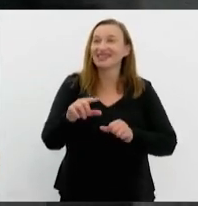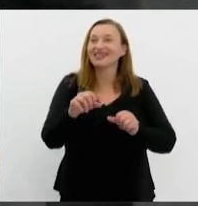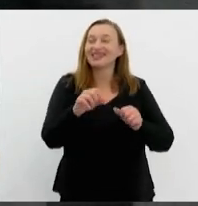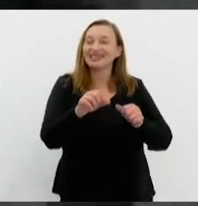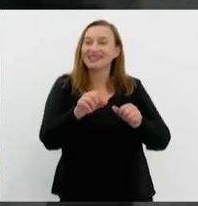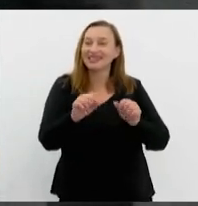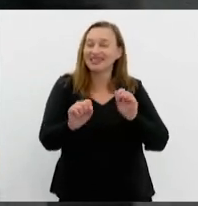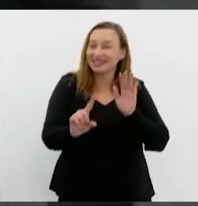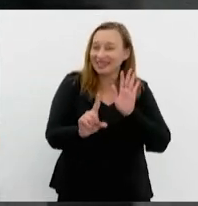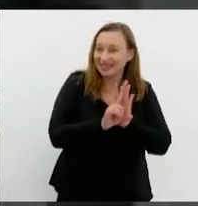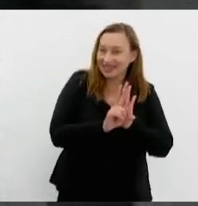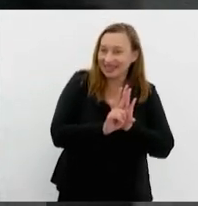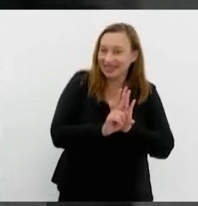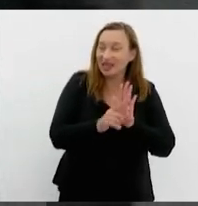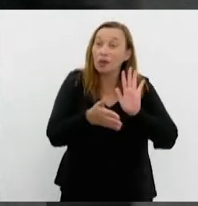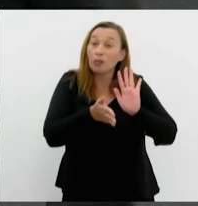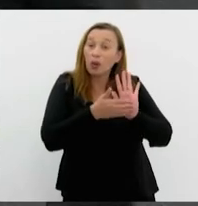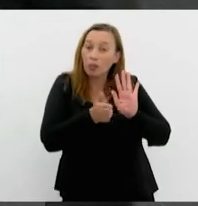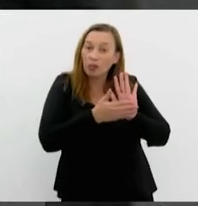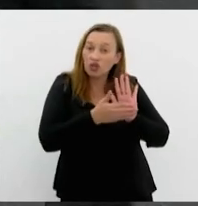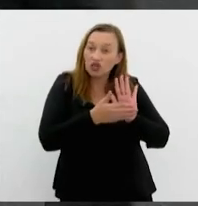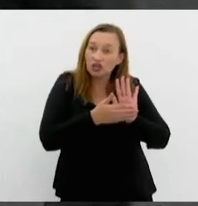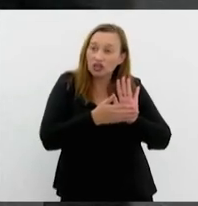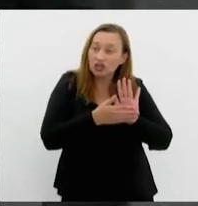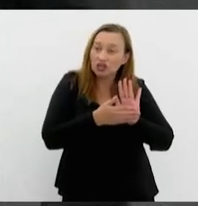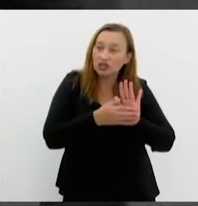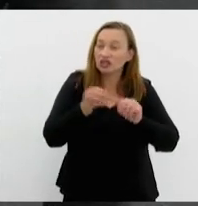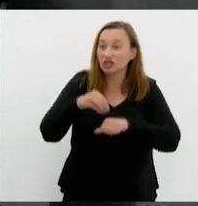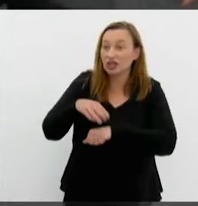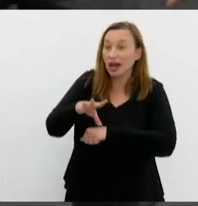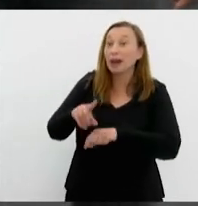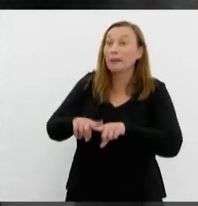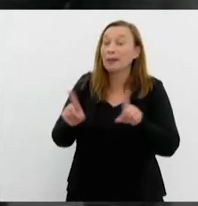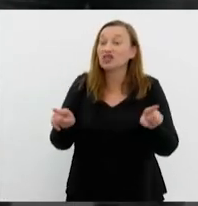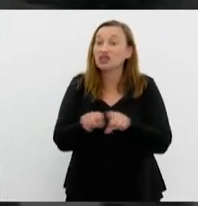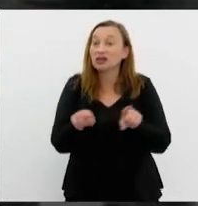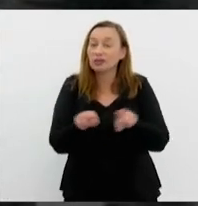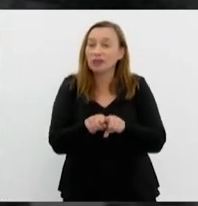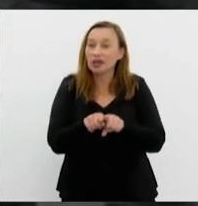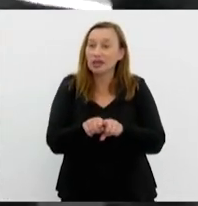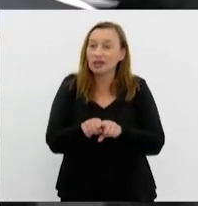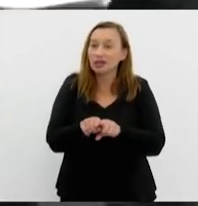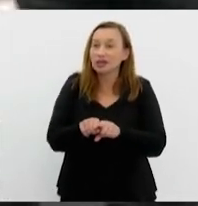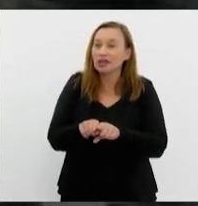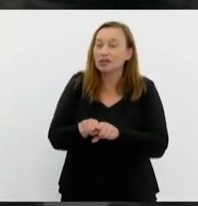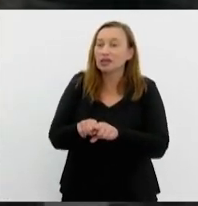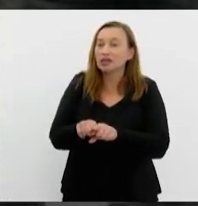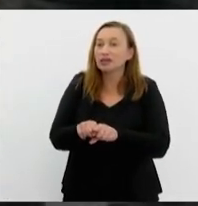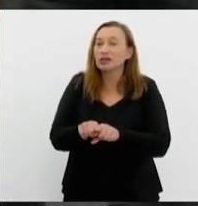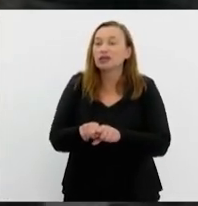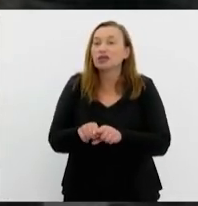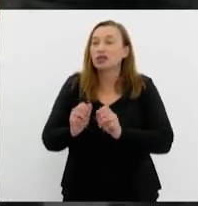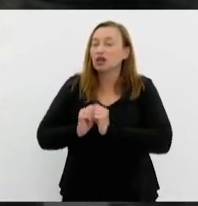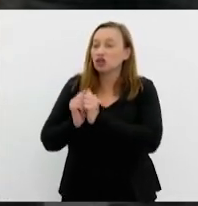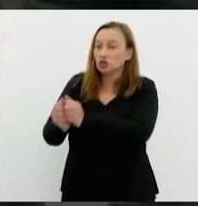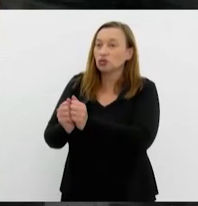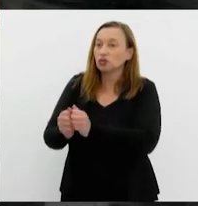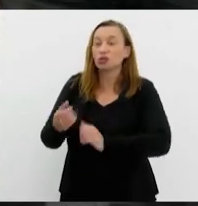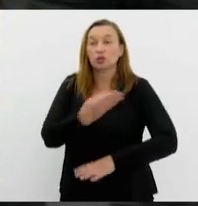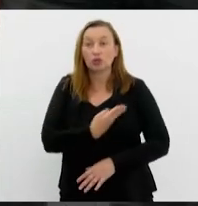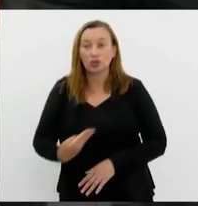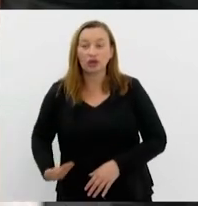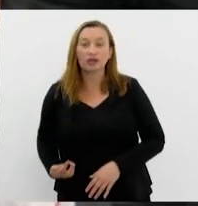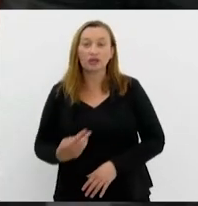não só de propor, de indicar, mas também de nós buscarmos esforços juntos ao governo federal, do presidente Lula,